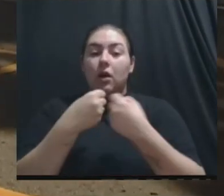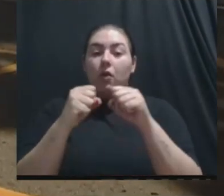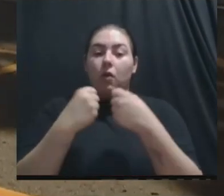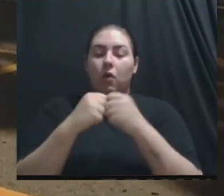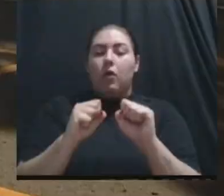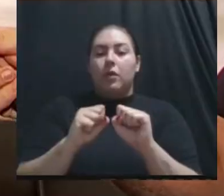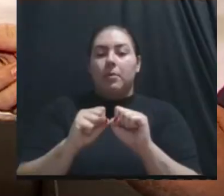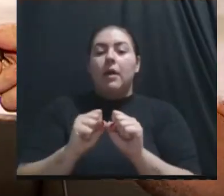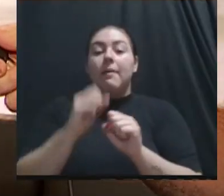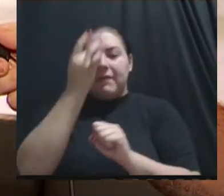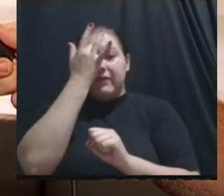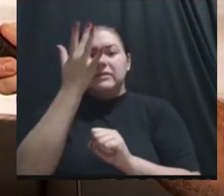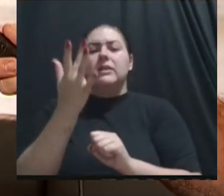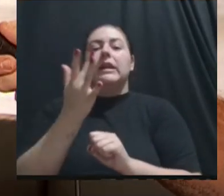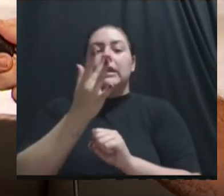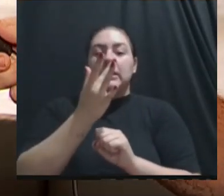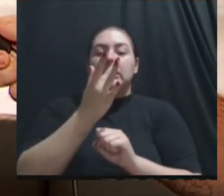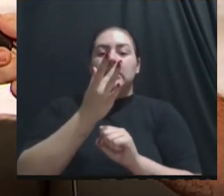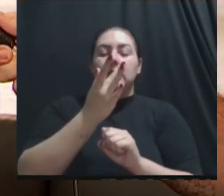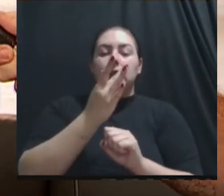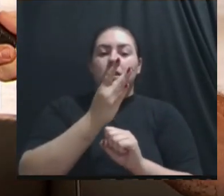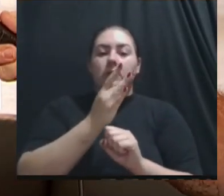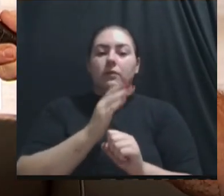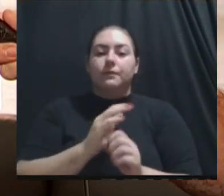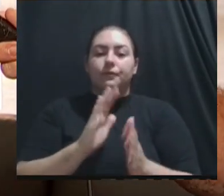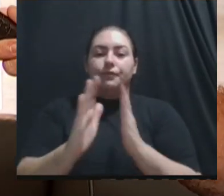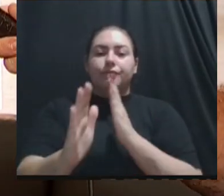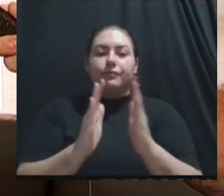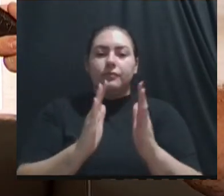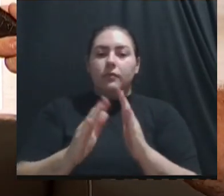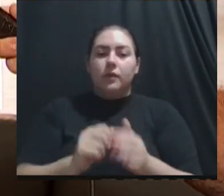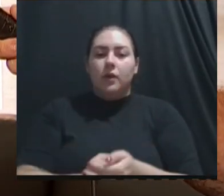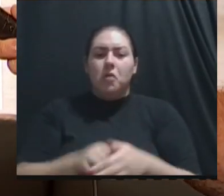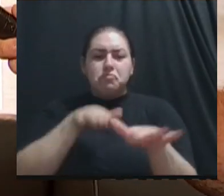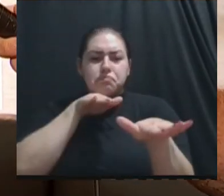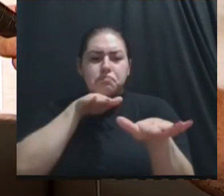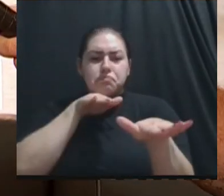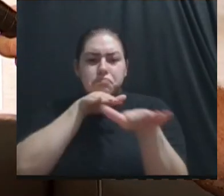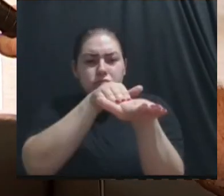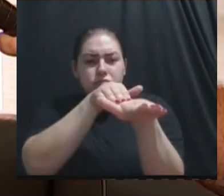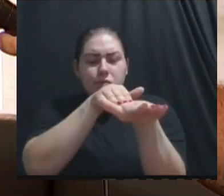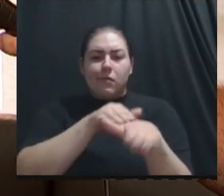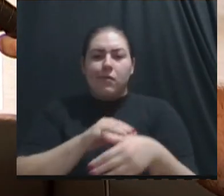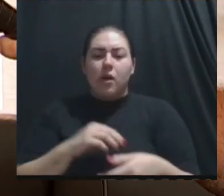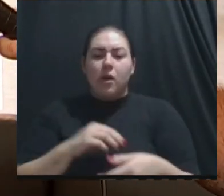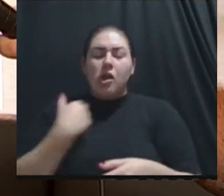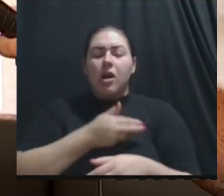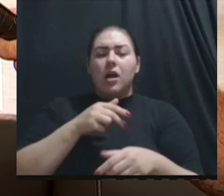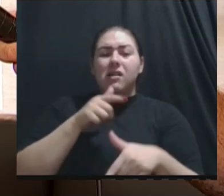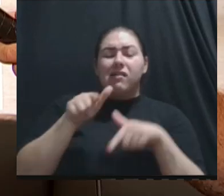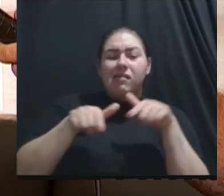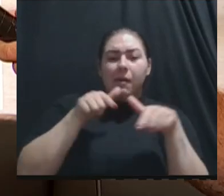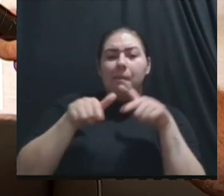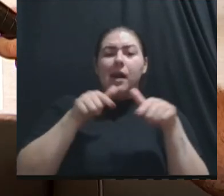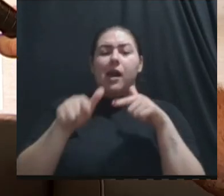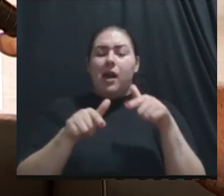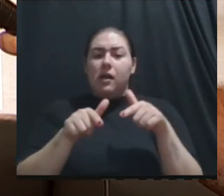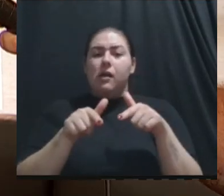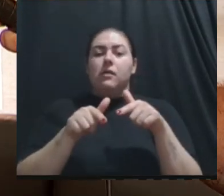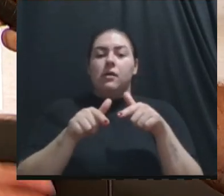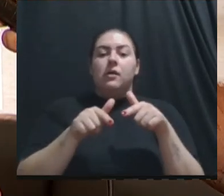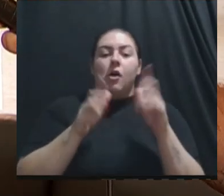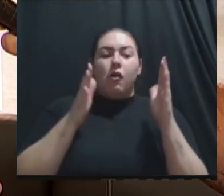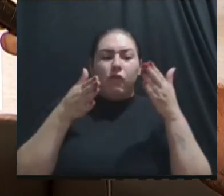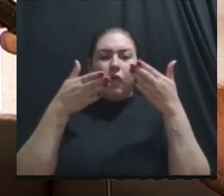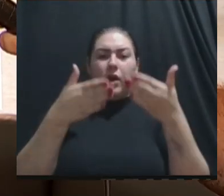a mobilidade. O trânsito, é por isso que a gente tem trabalhado bastante essa questão, junto com esses empreendimentos, de